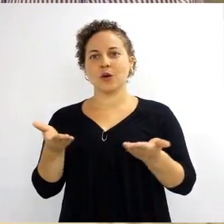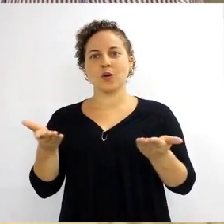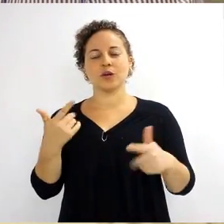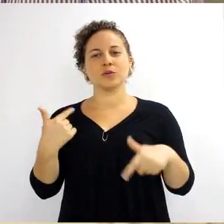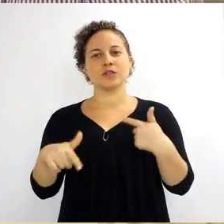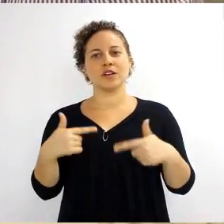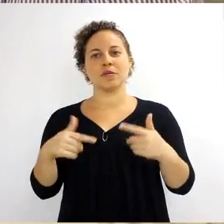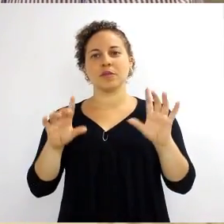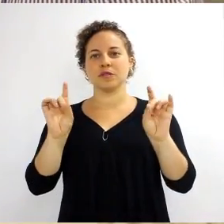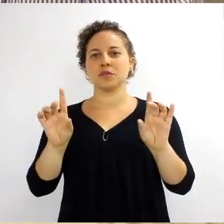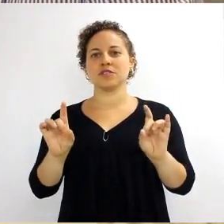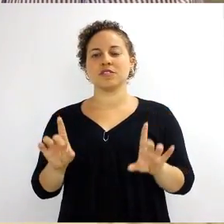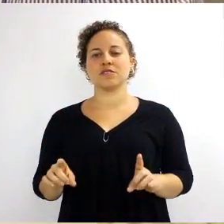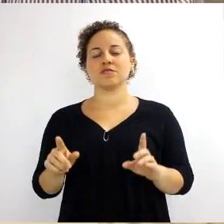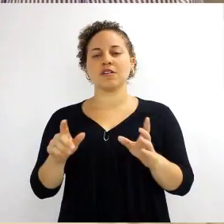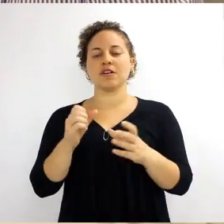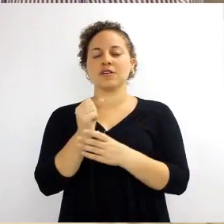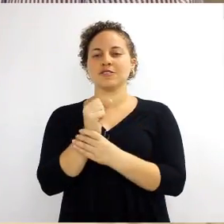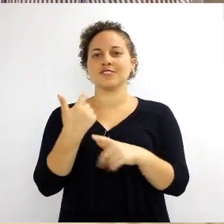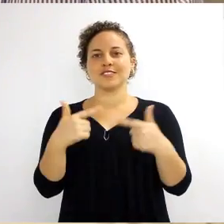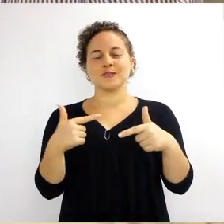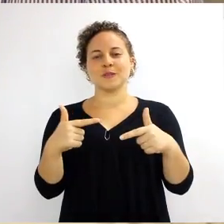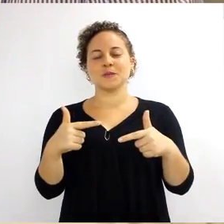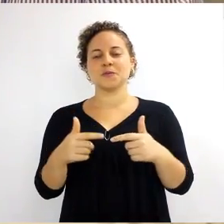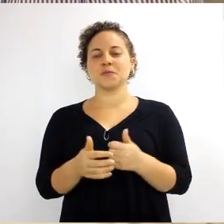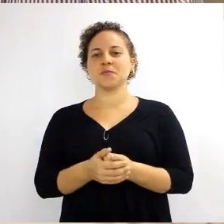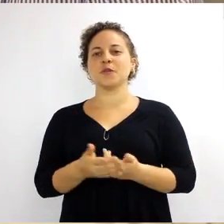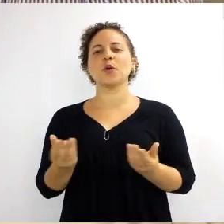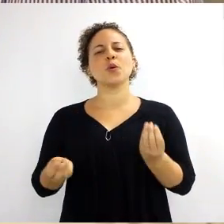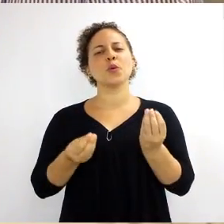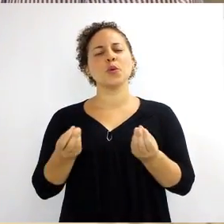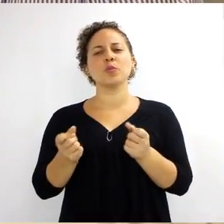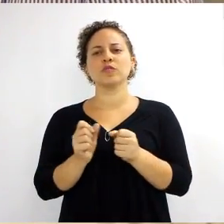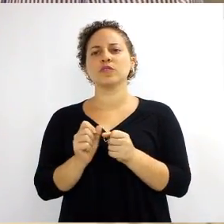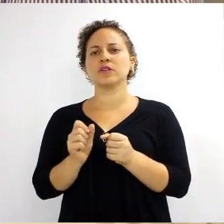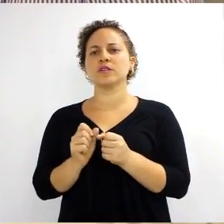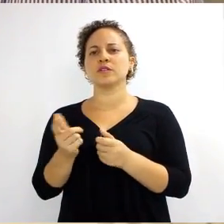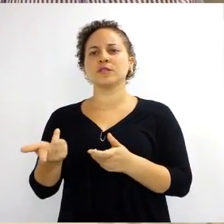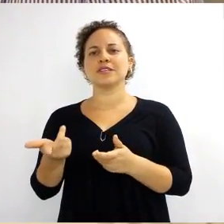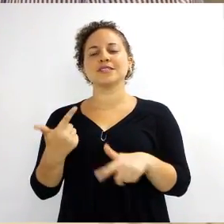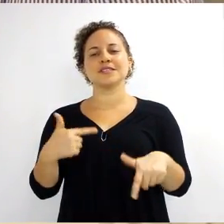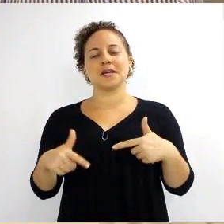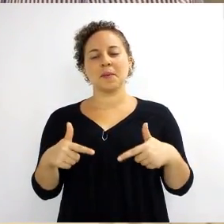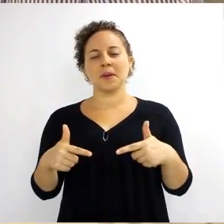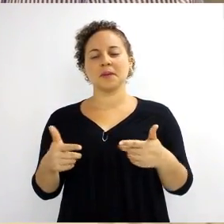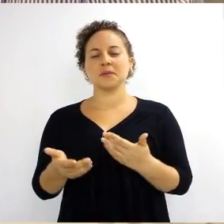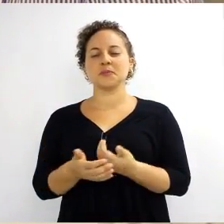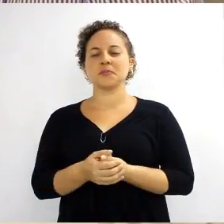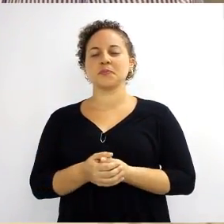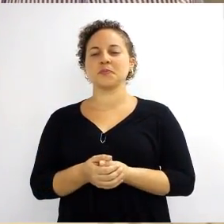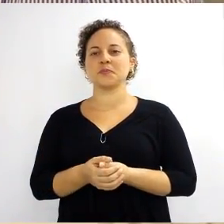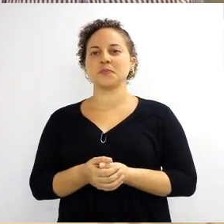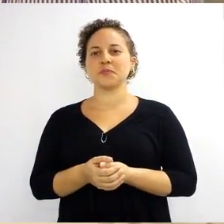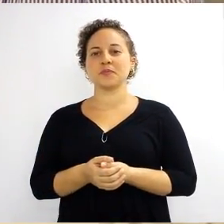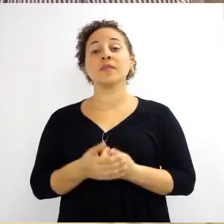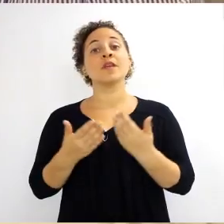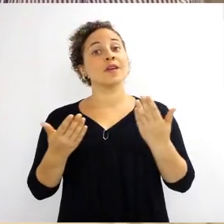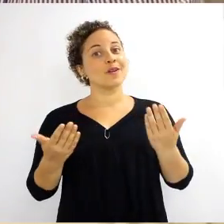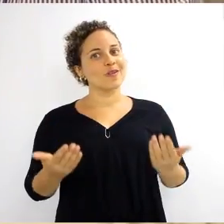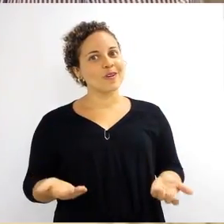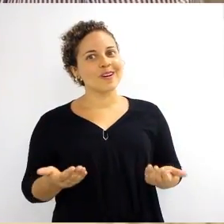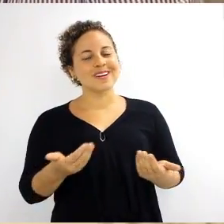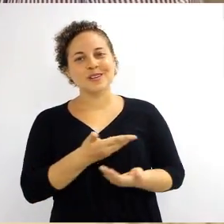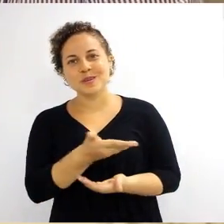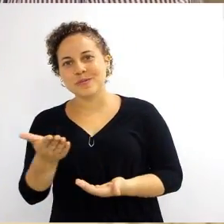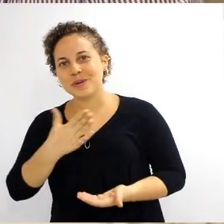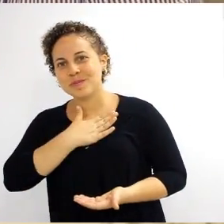serviço especializado de segurança. Como é que funciona aqui, seu Nunes, a questão desse serviço, do serviço de segurança? Bom, pessoal,